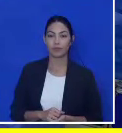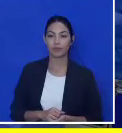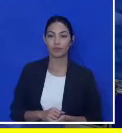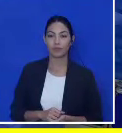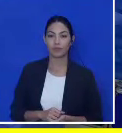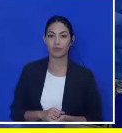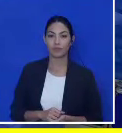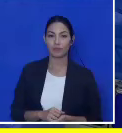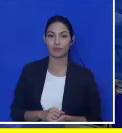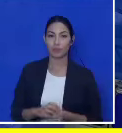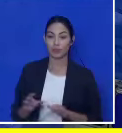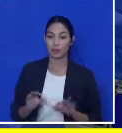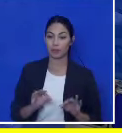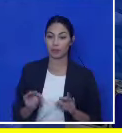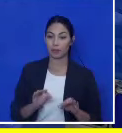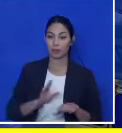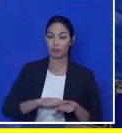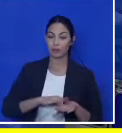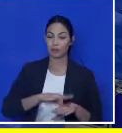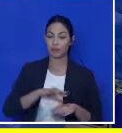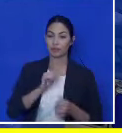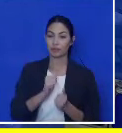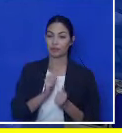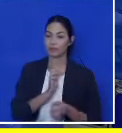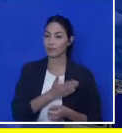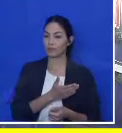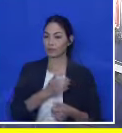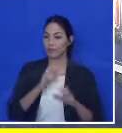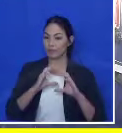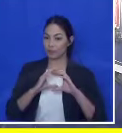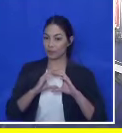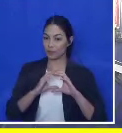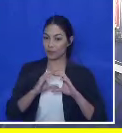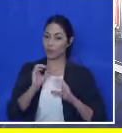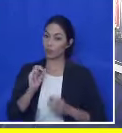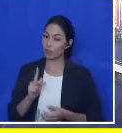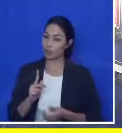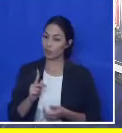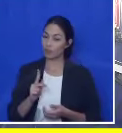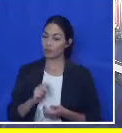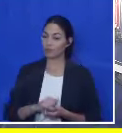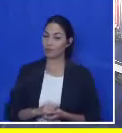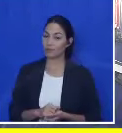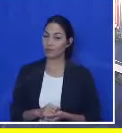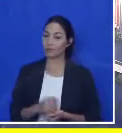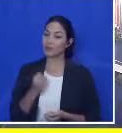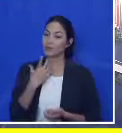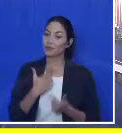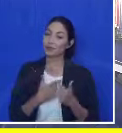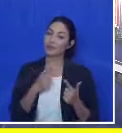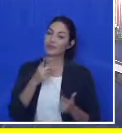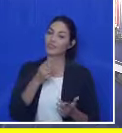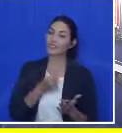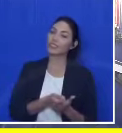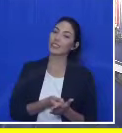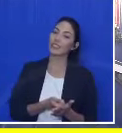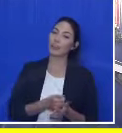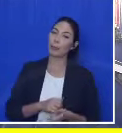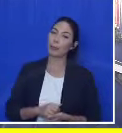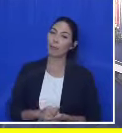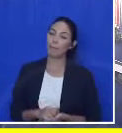Tudo pronto para o sorteio do time do coração. Vamos começar, bolas posicionadas. Boa sorte para você que